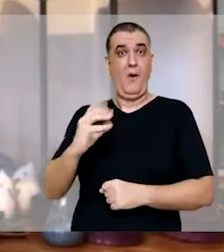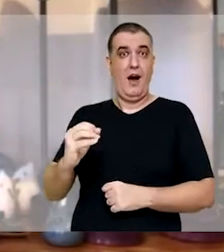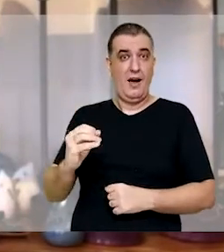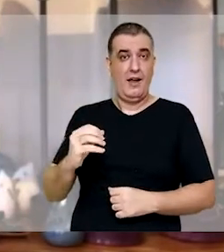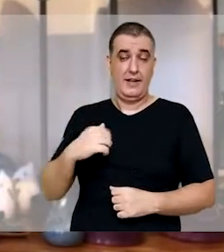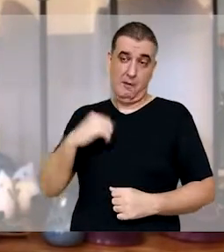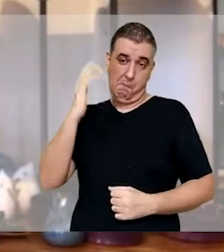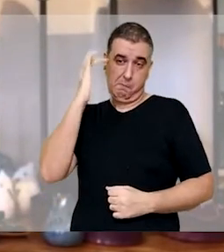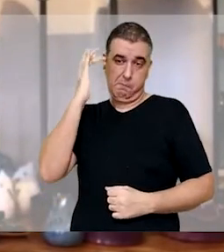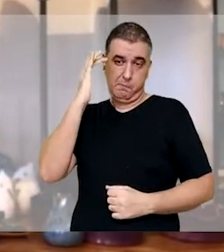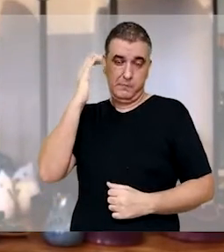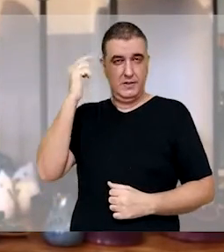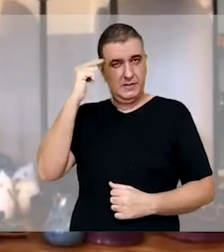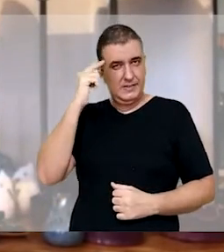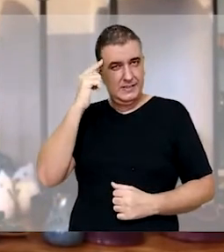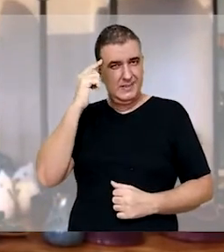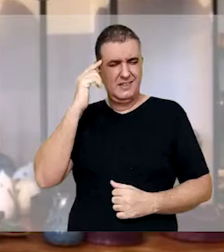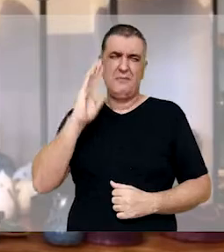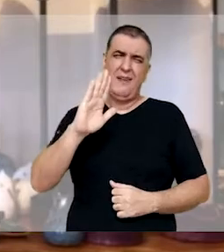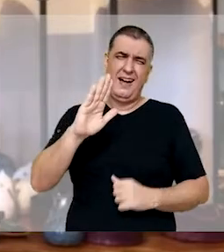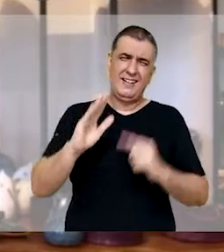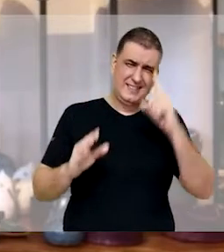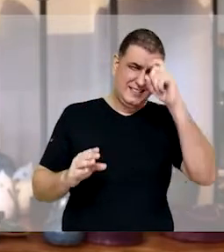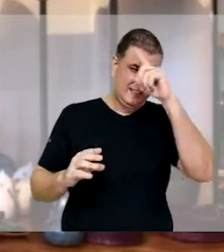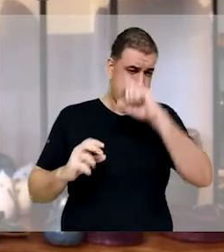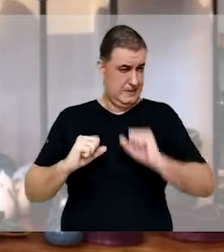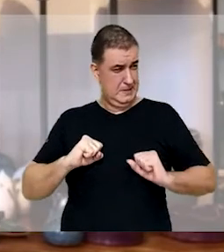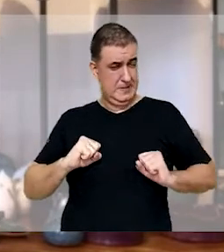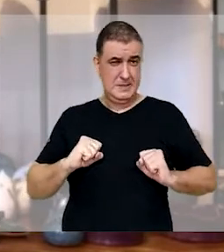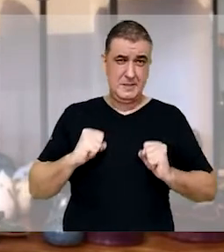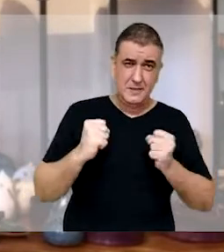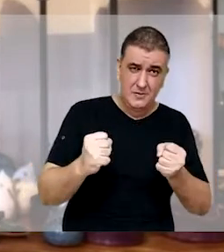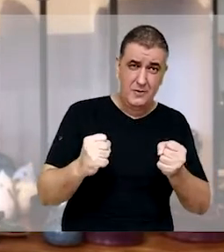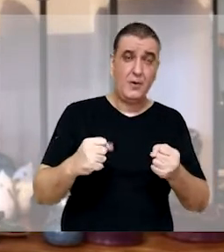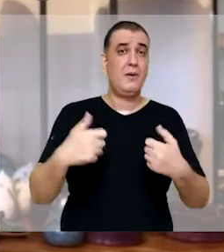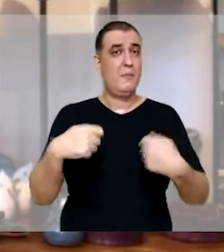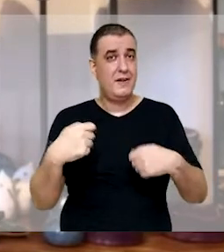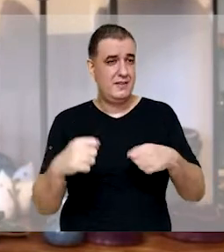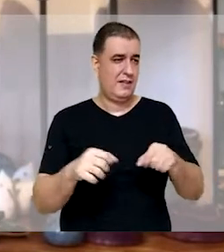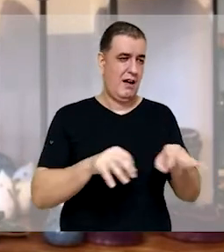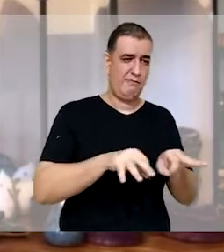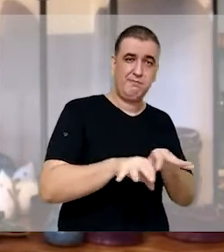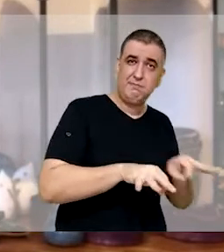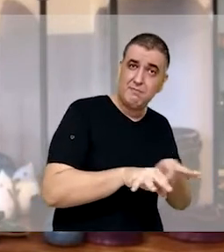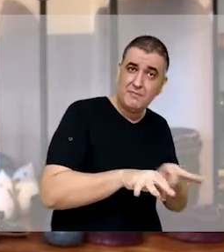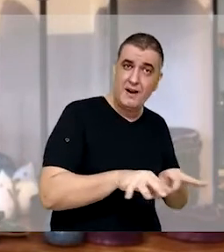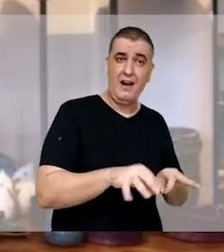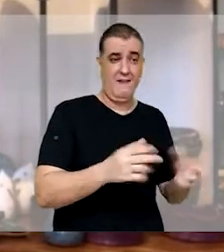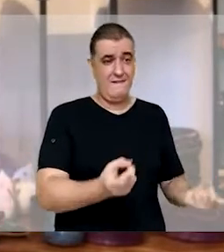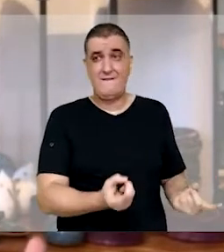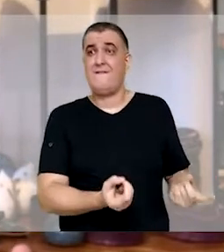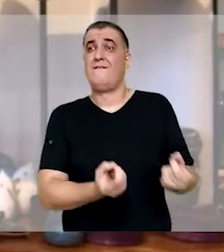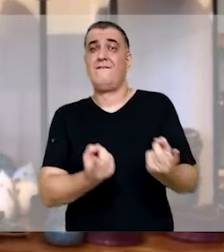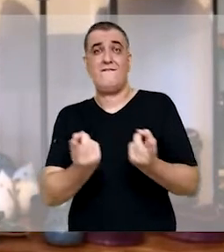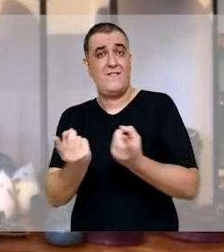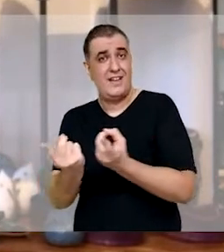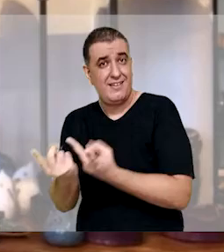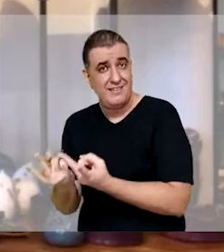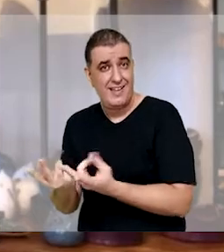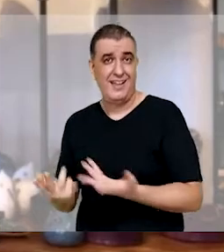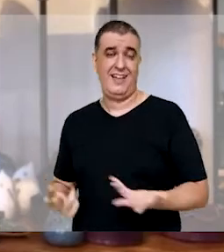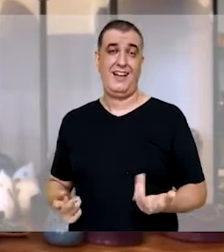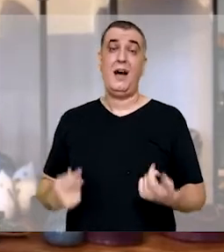história. Legal, né? Mas o desafio mesmo é a gente da sobrevivência, sabe? De você vender o seu